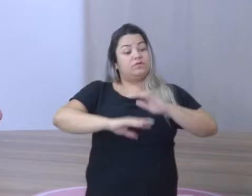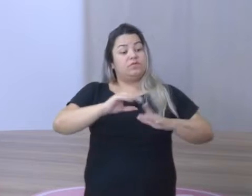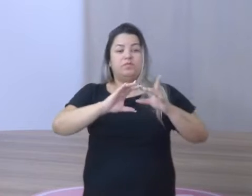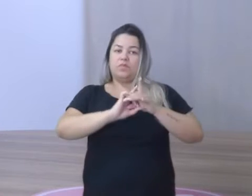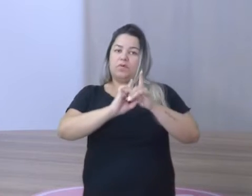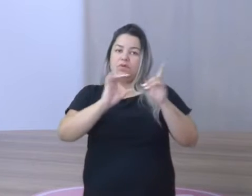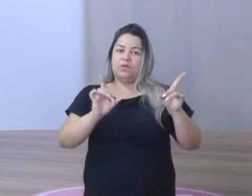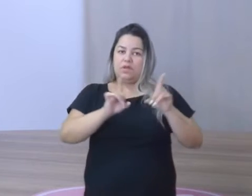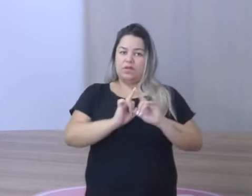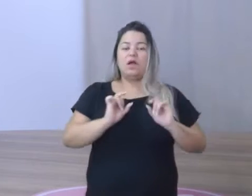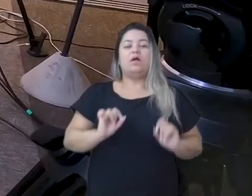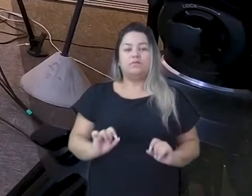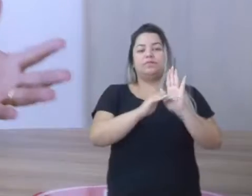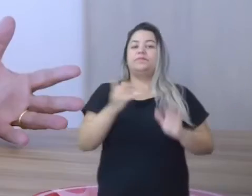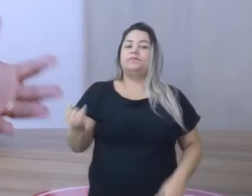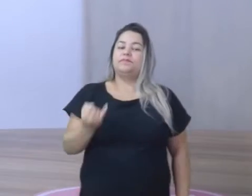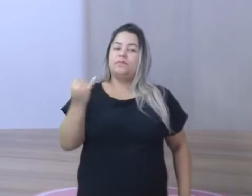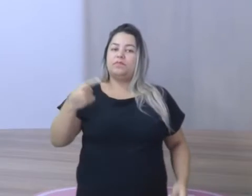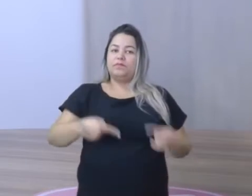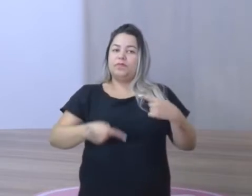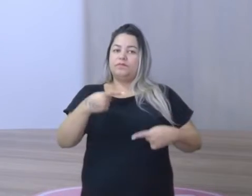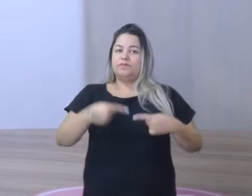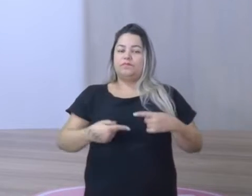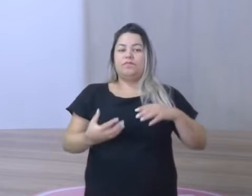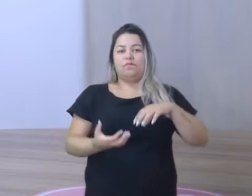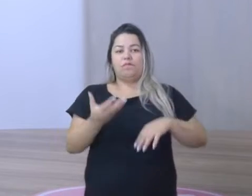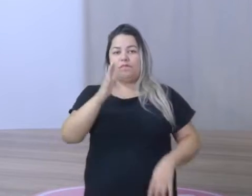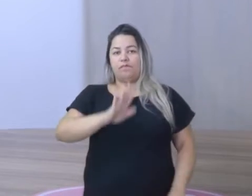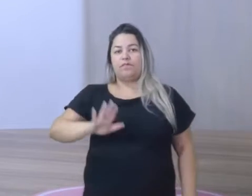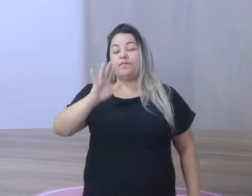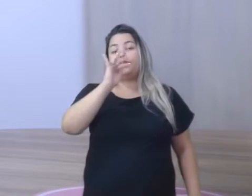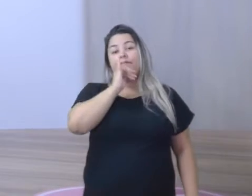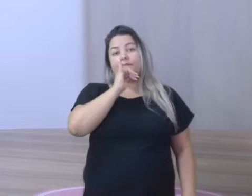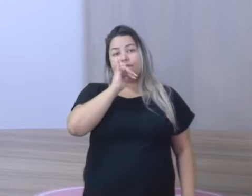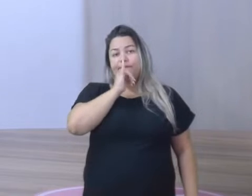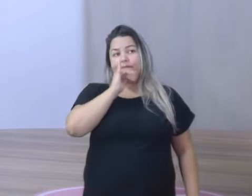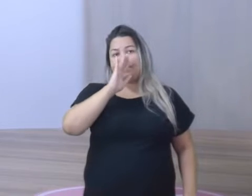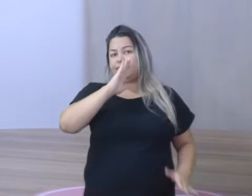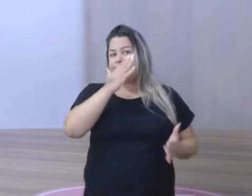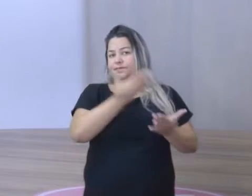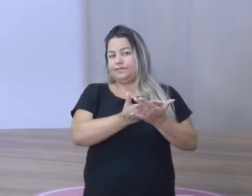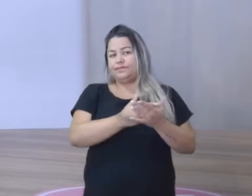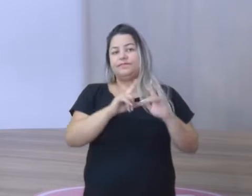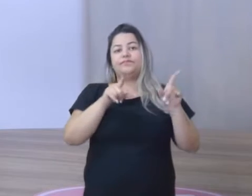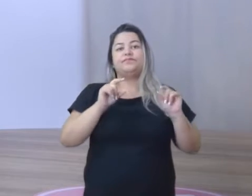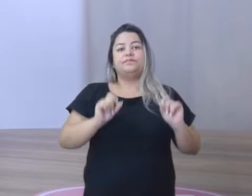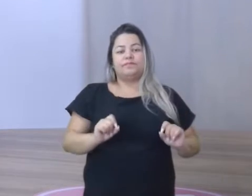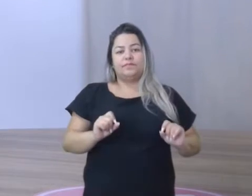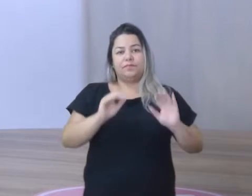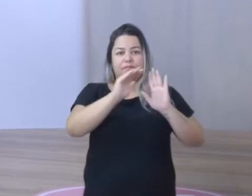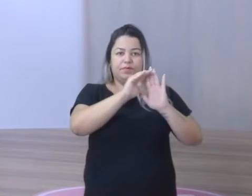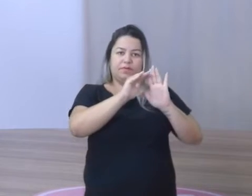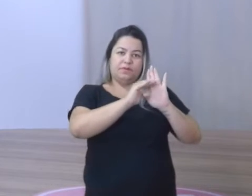exercício democrático relevante. Agora está em debate no Congresso Nacional, por exemplo, o Acredita, que é